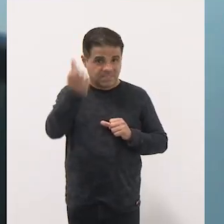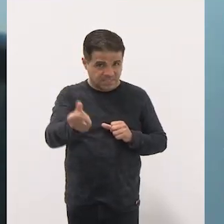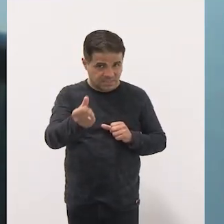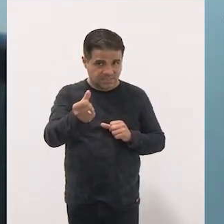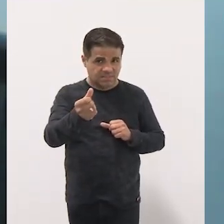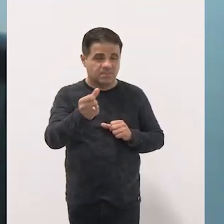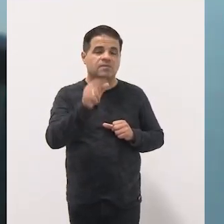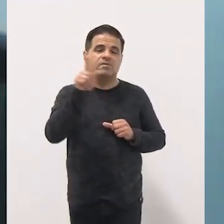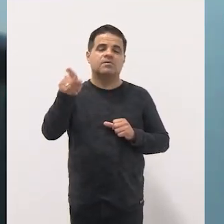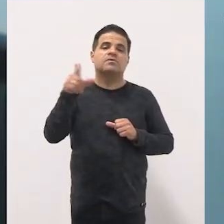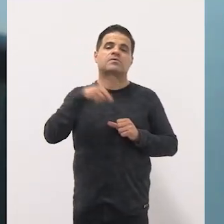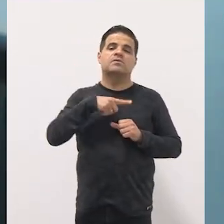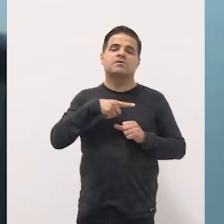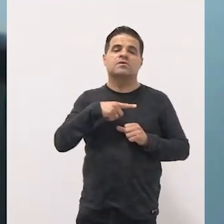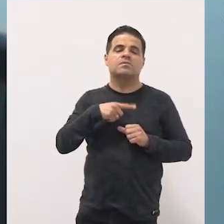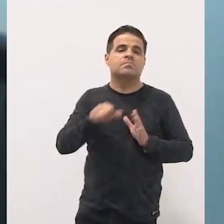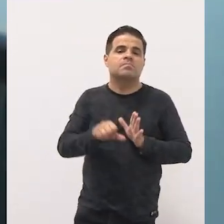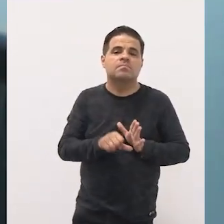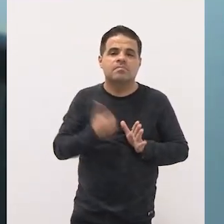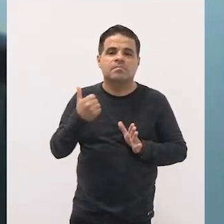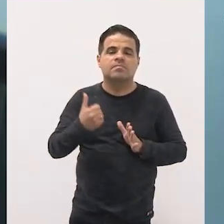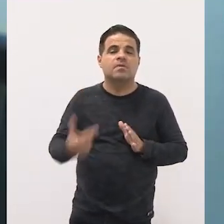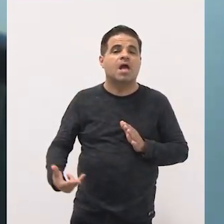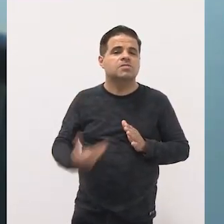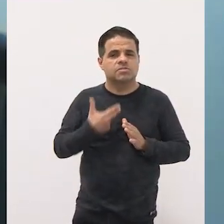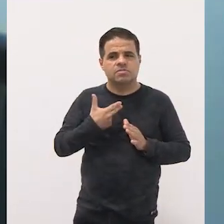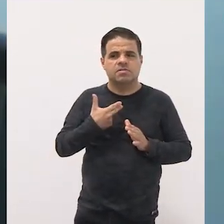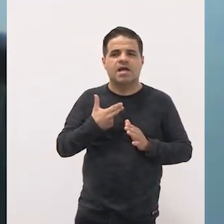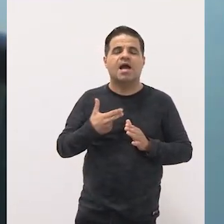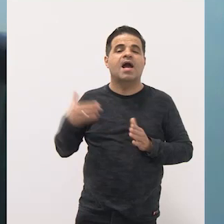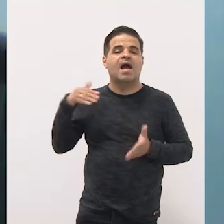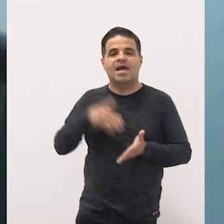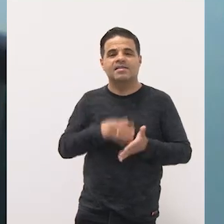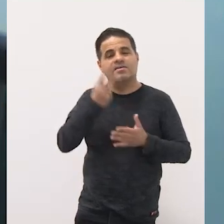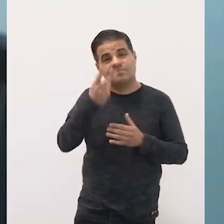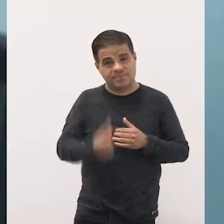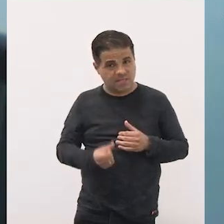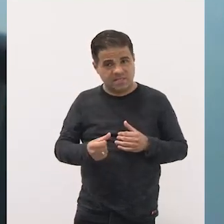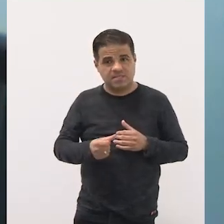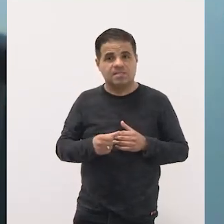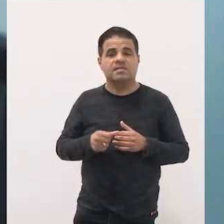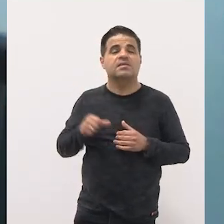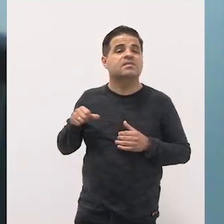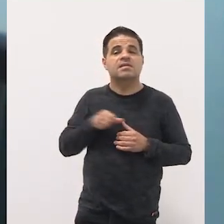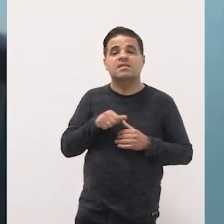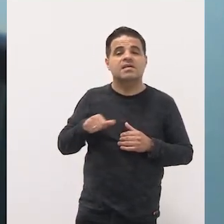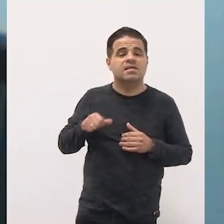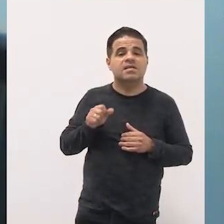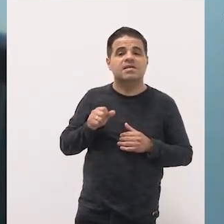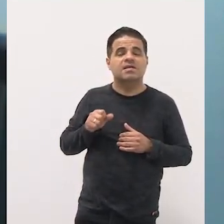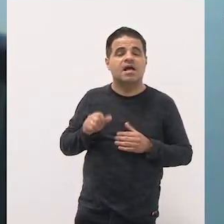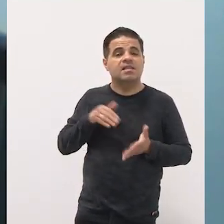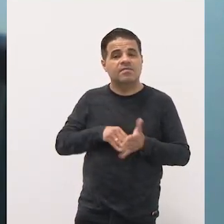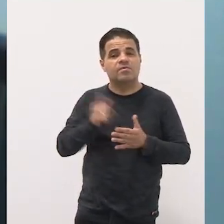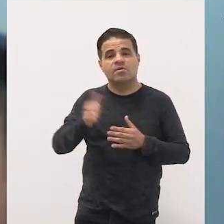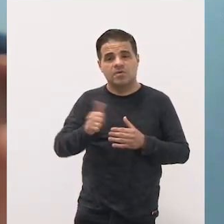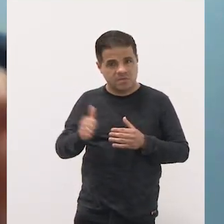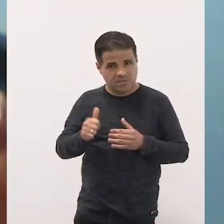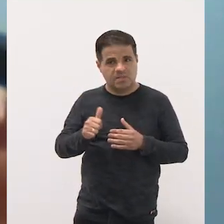anos, ela teve a primeira cirurgia. Até os 26 anos, ela andava, até os 11, ela